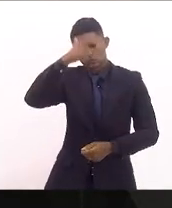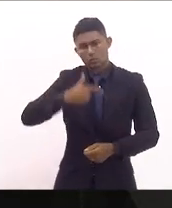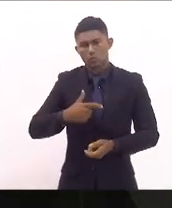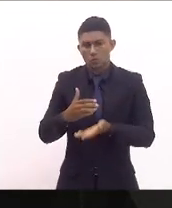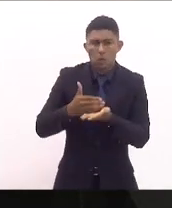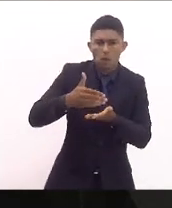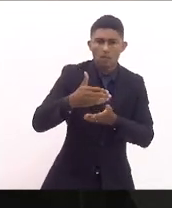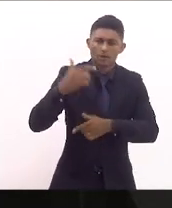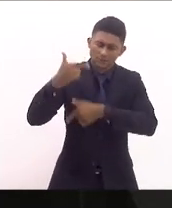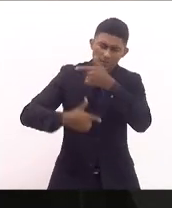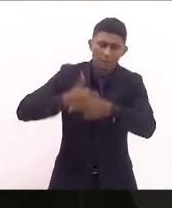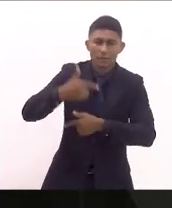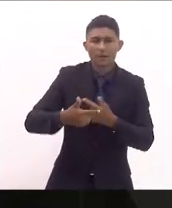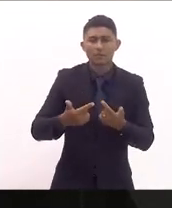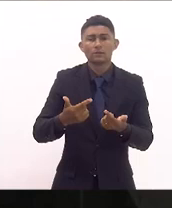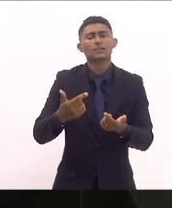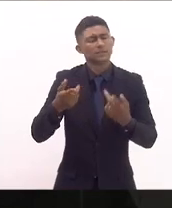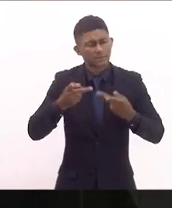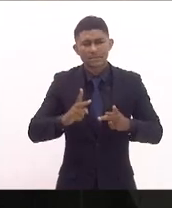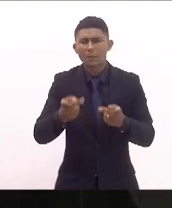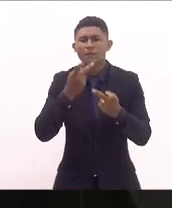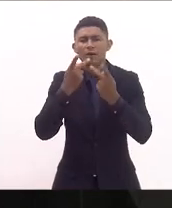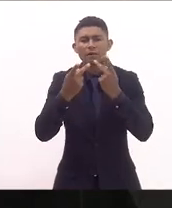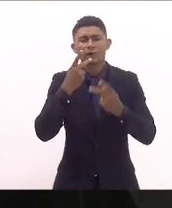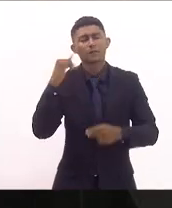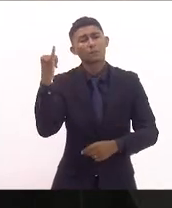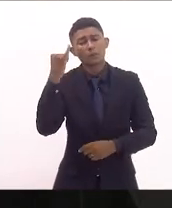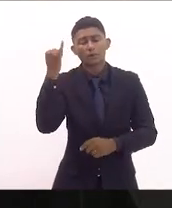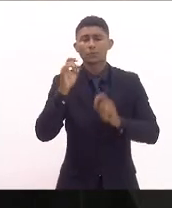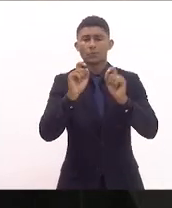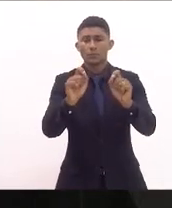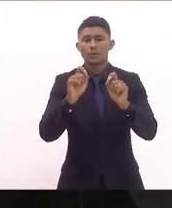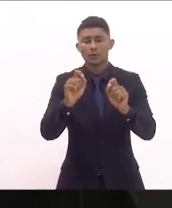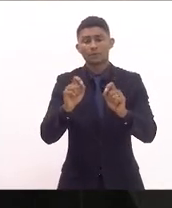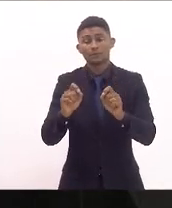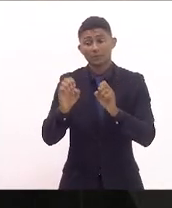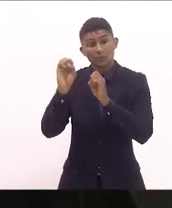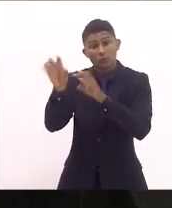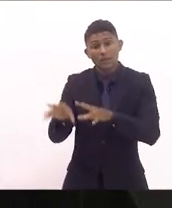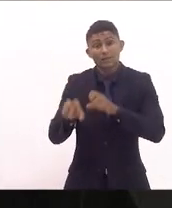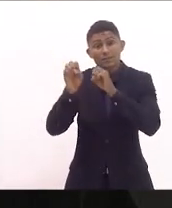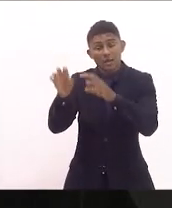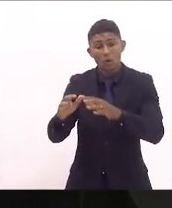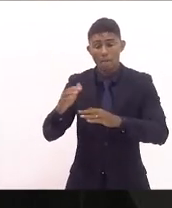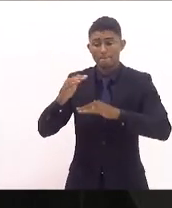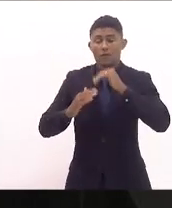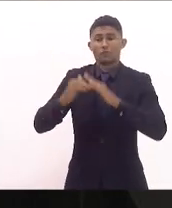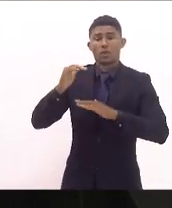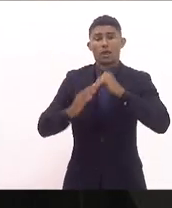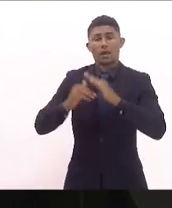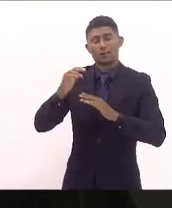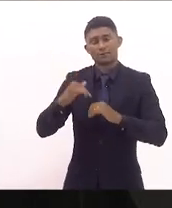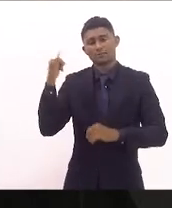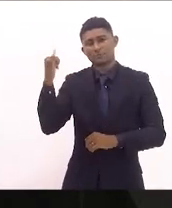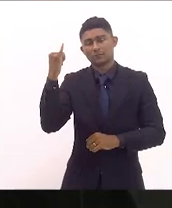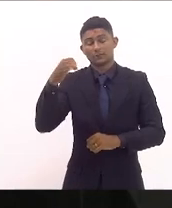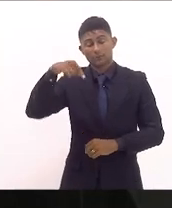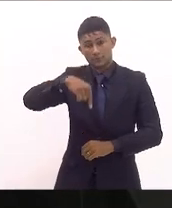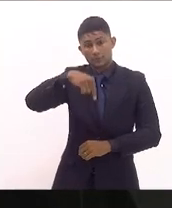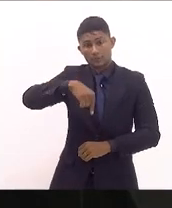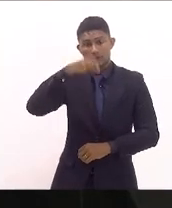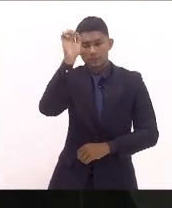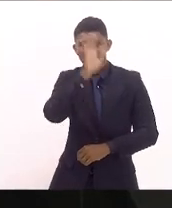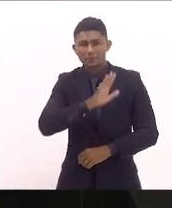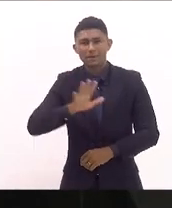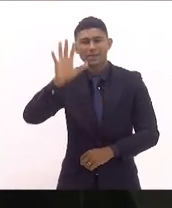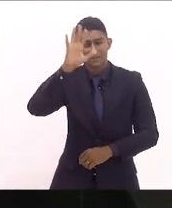importância da educação profissional e a gente vive num país que ainda hoje luta para conseguir